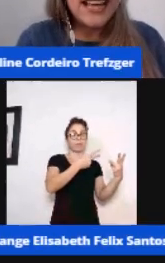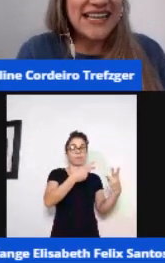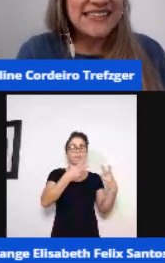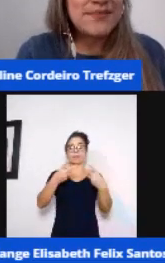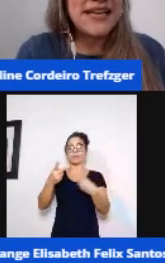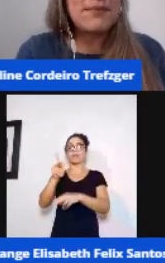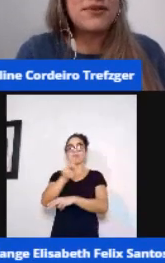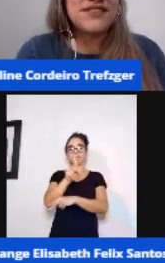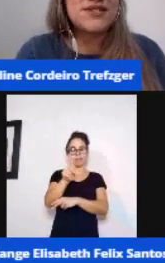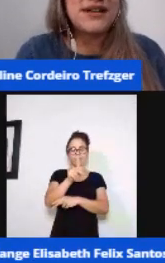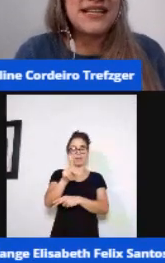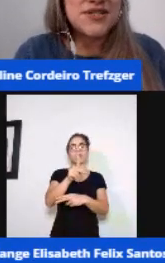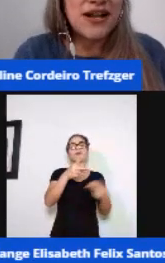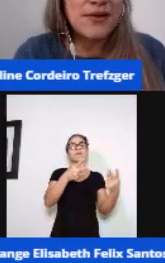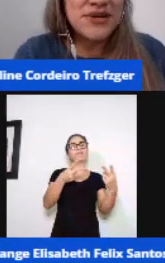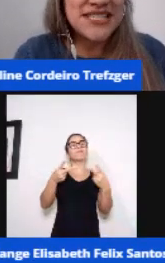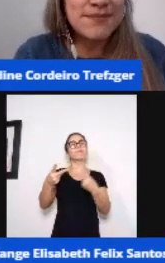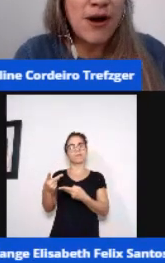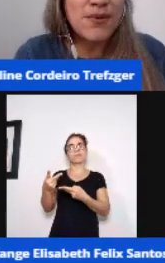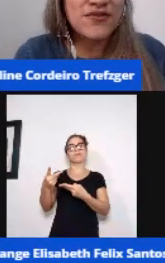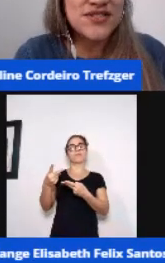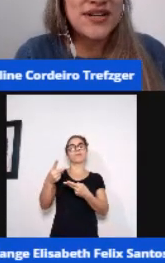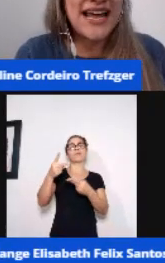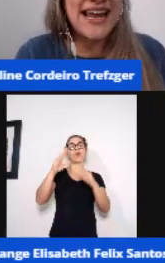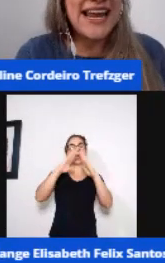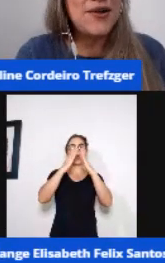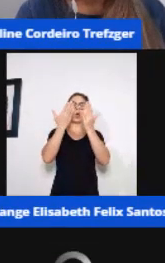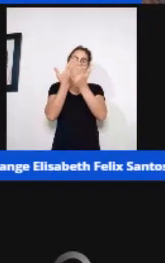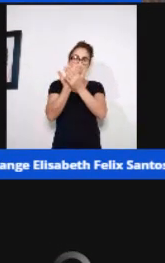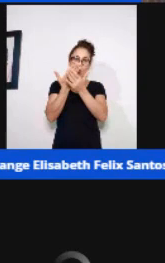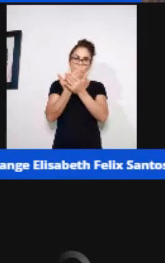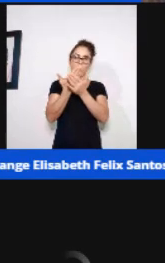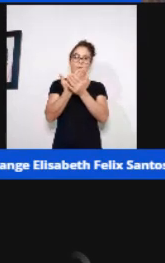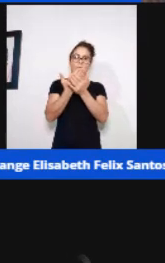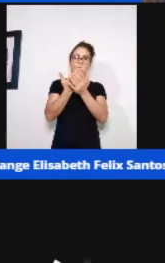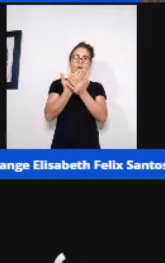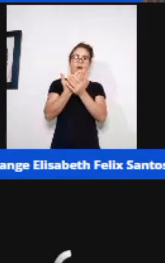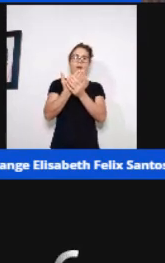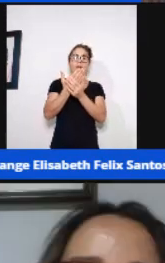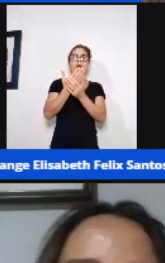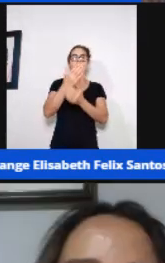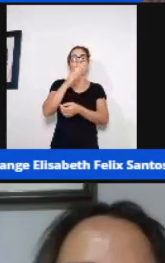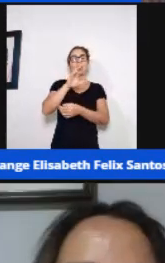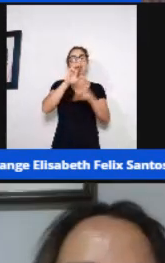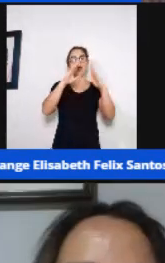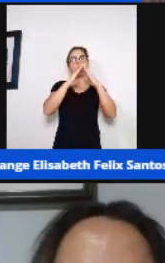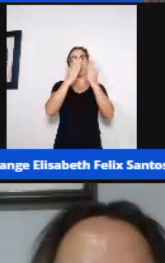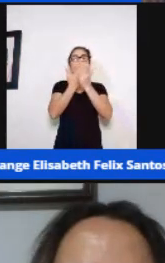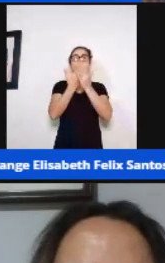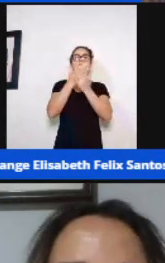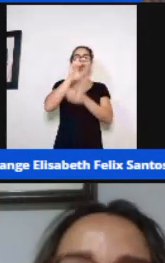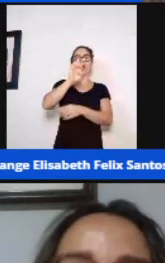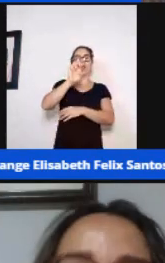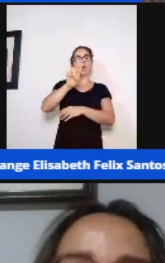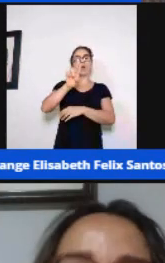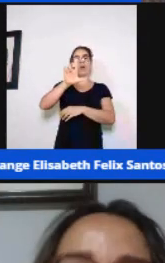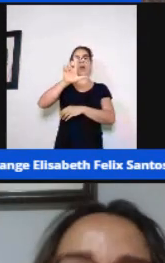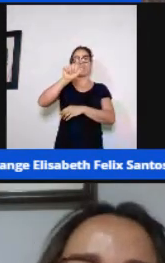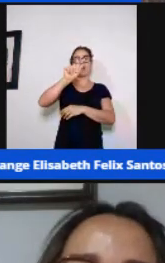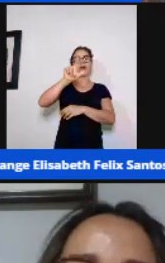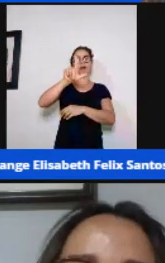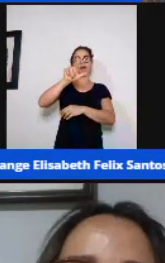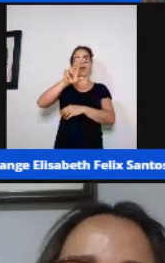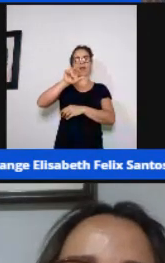professora convidada, também a professora da Escola Municipal, professora Eulália, da Escola Eulália, né? A nossa